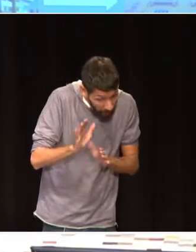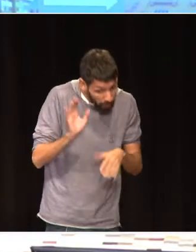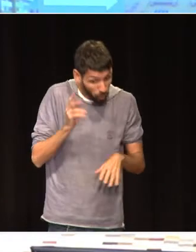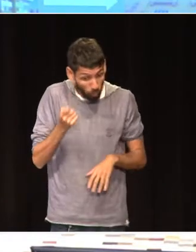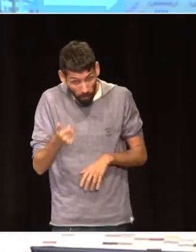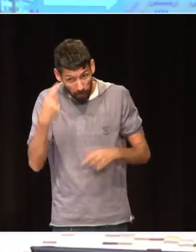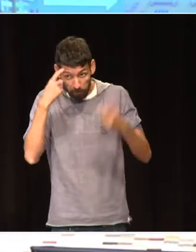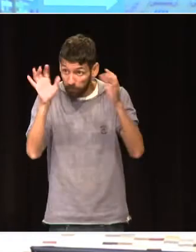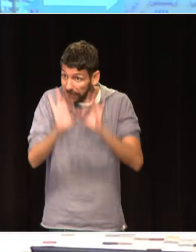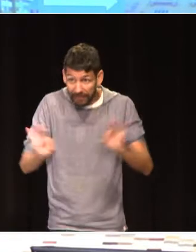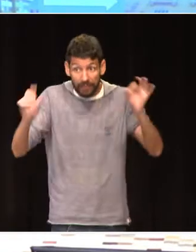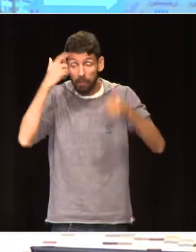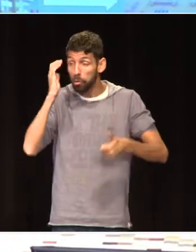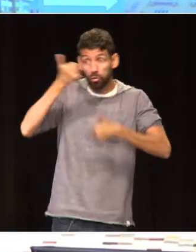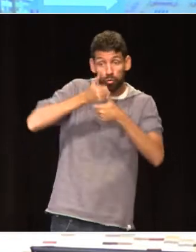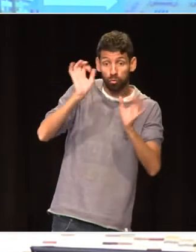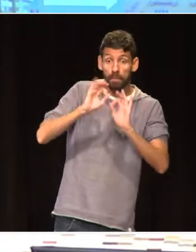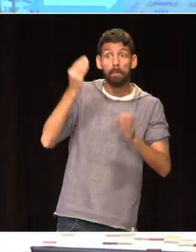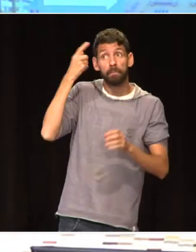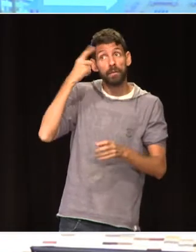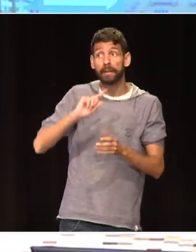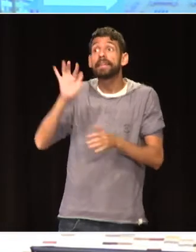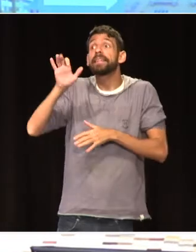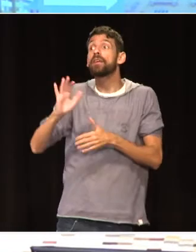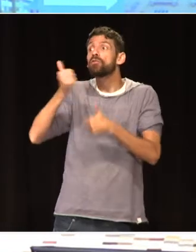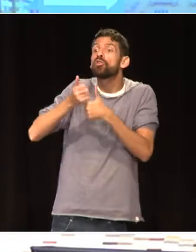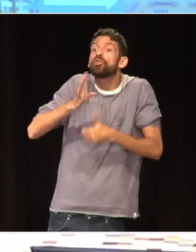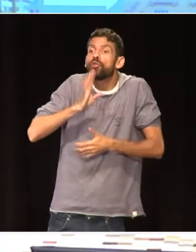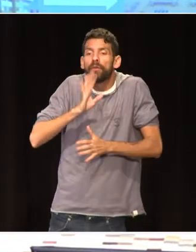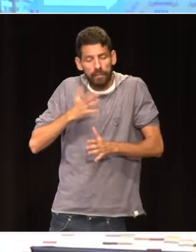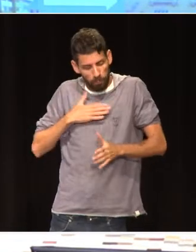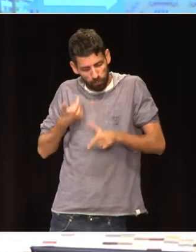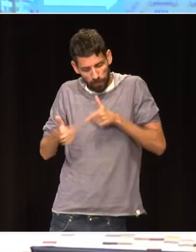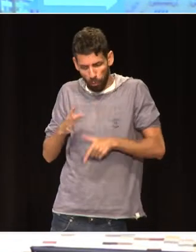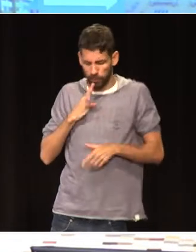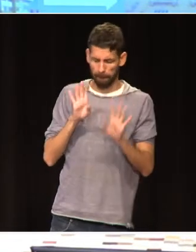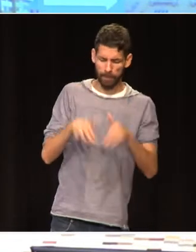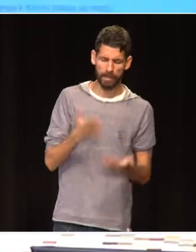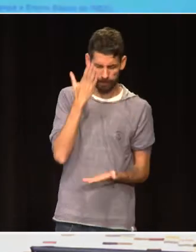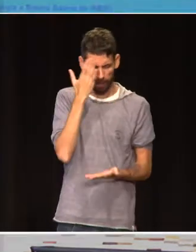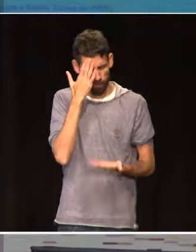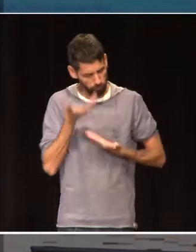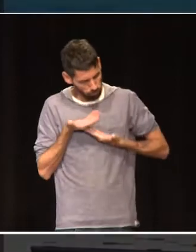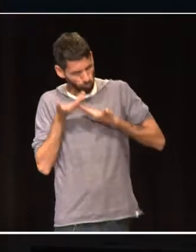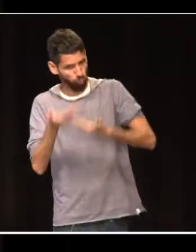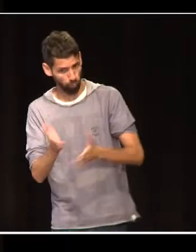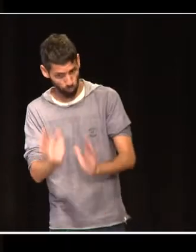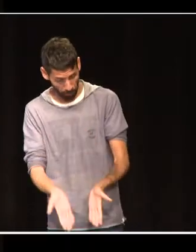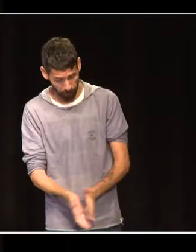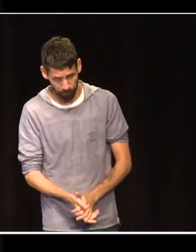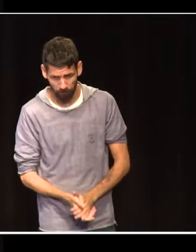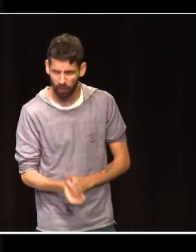não pensava em ninguém para tentar substituir. Como eu conhecia muito bem o que ela fazia, ela me convidou.